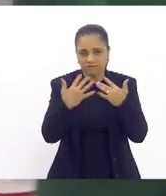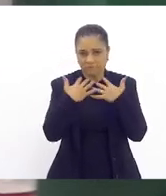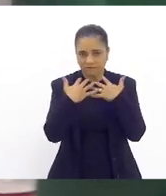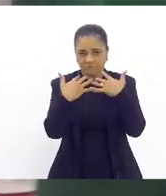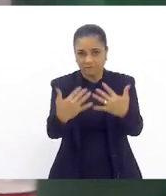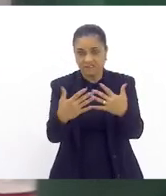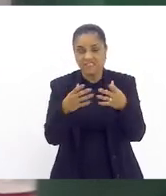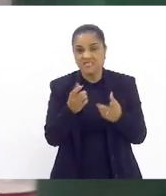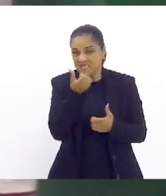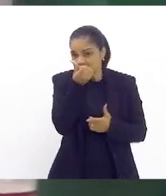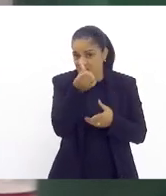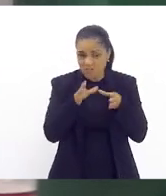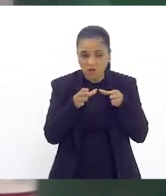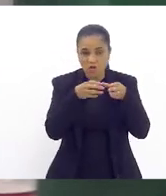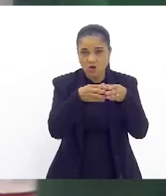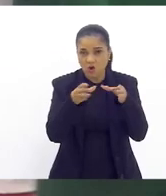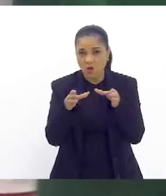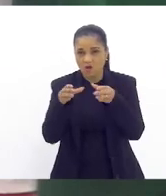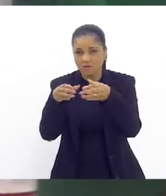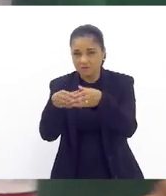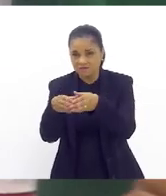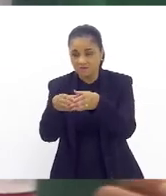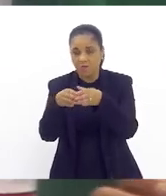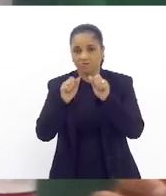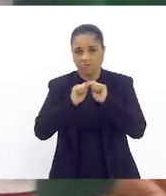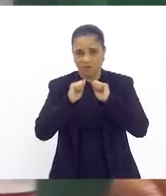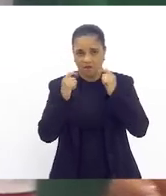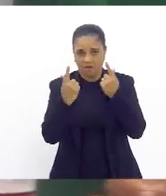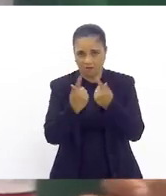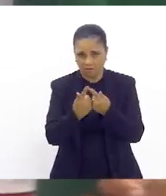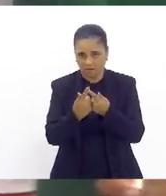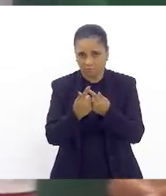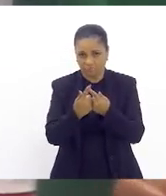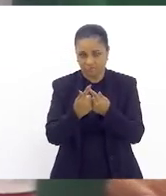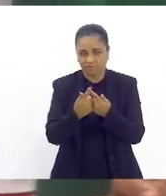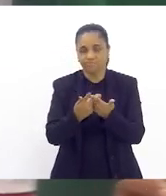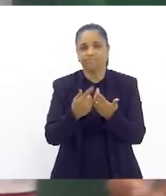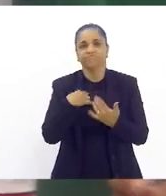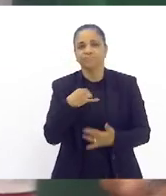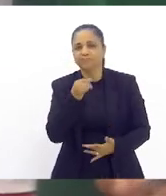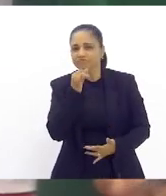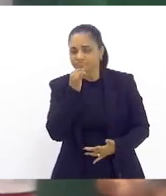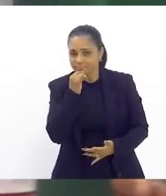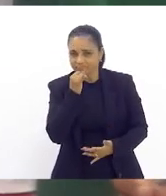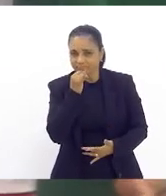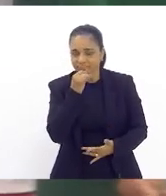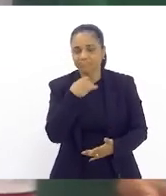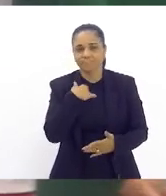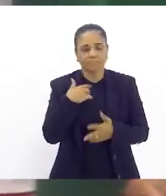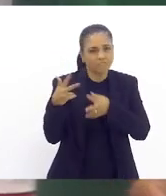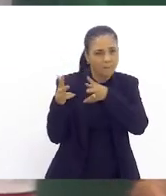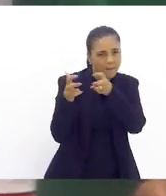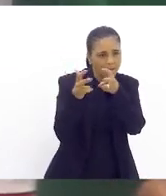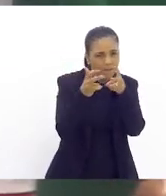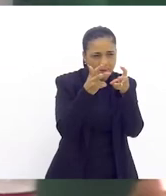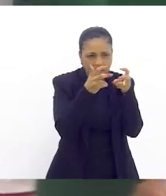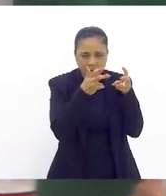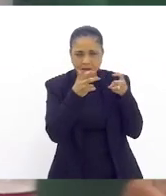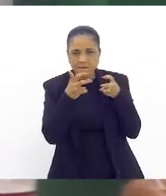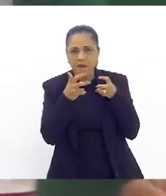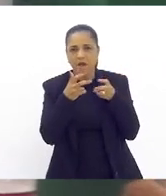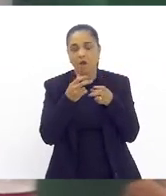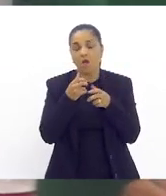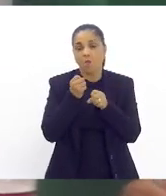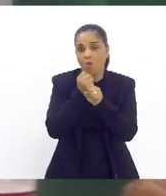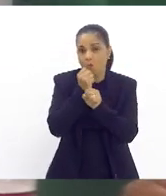de seis comissões parlamentares da alerj é com tristeza que constatamos que estamos no